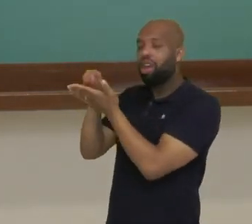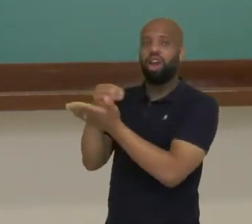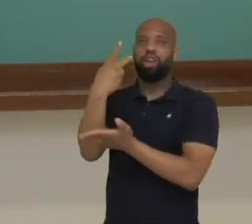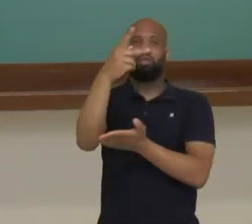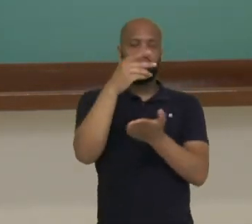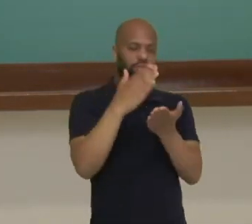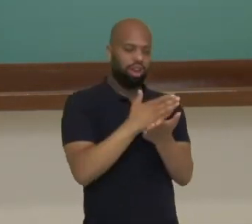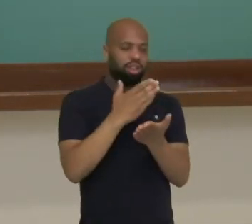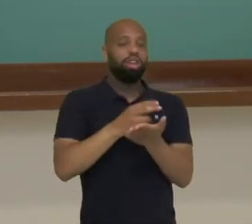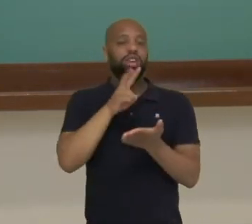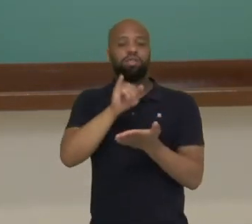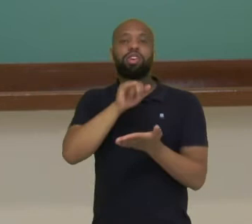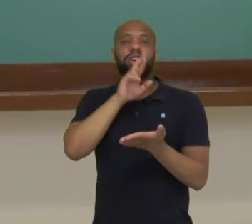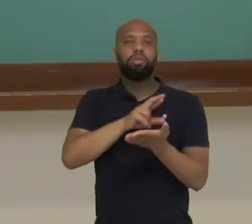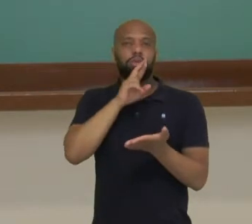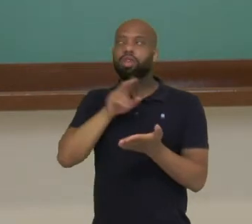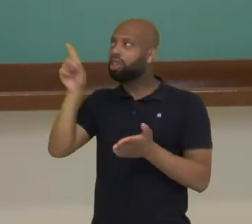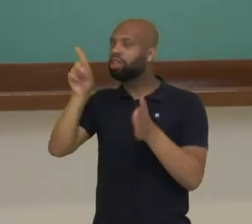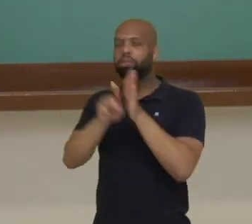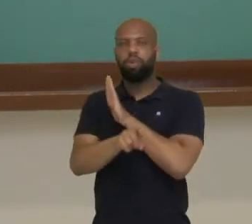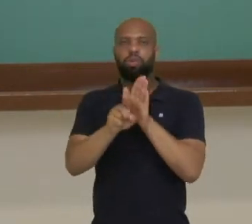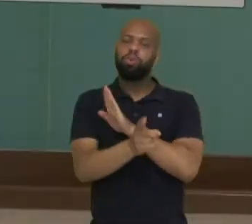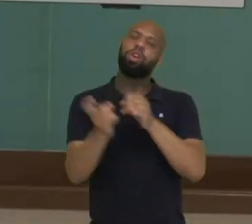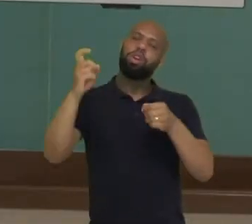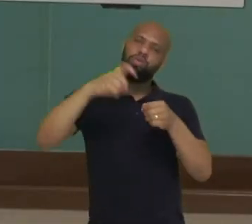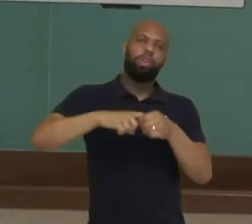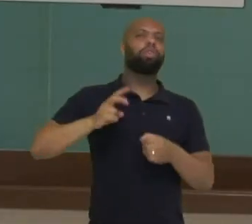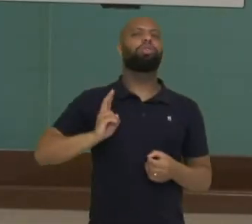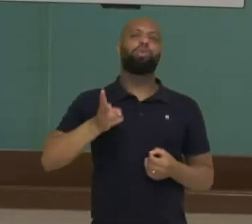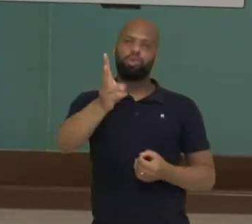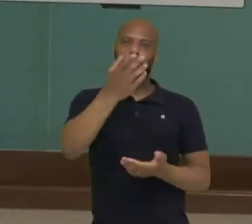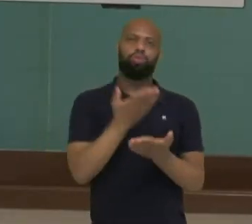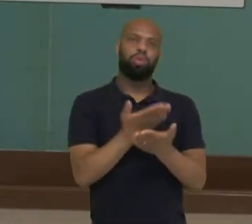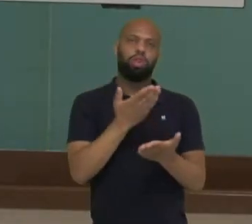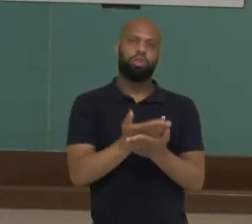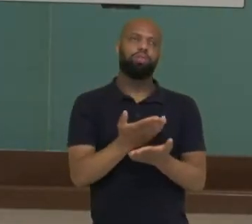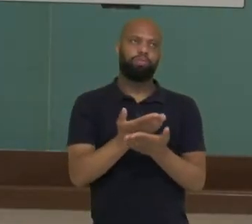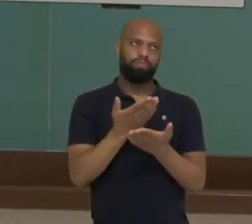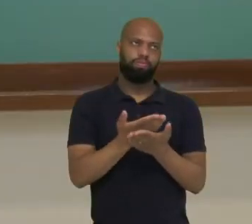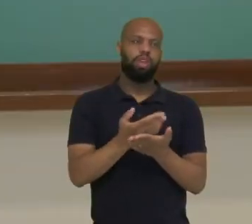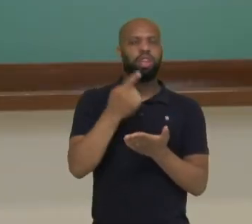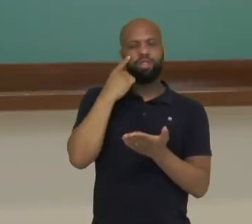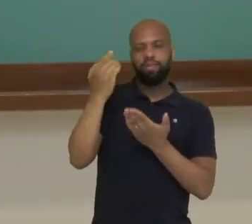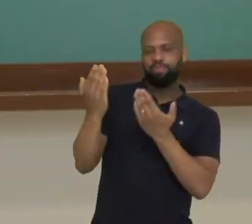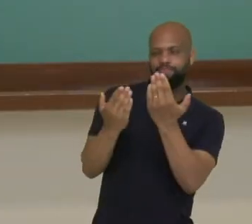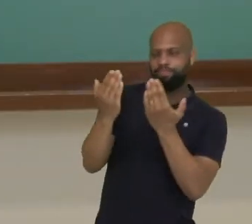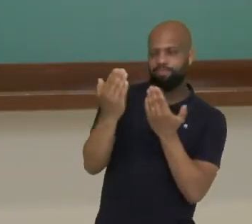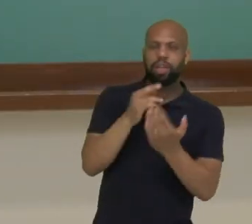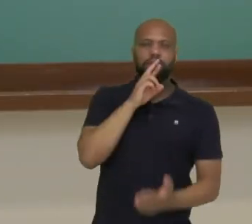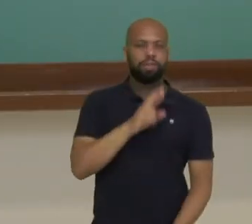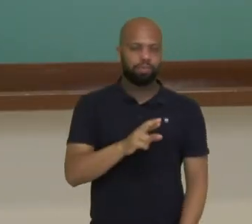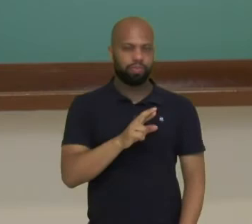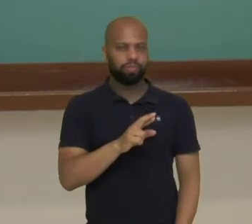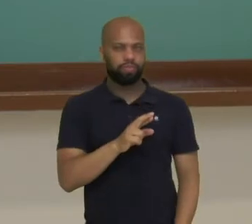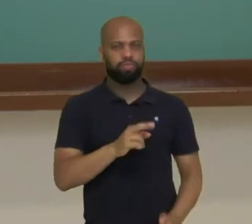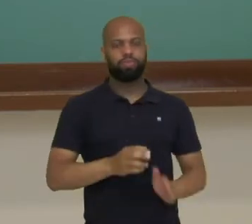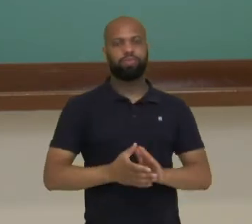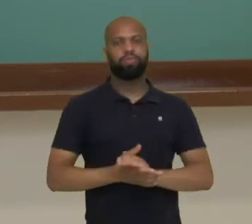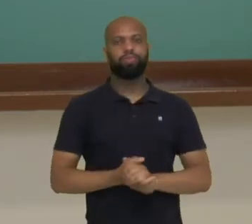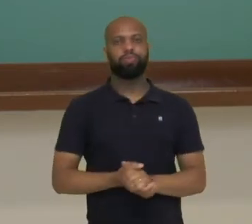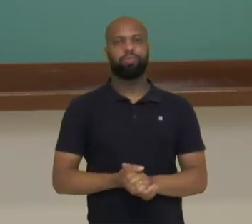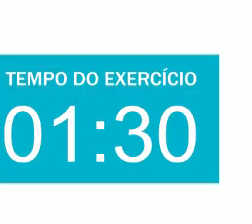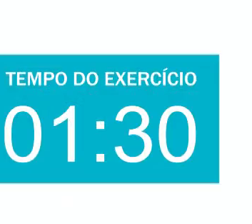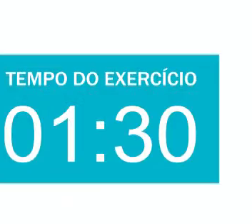questão, respondam aí e daí a gente já volta daqui a alguns minutos para ver se vocês acertaram ela.